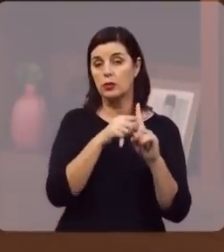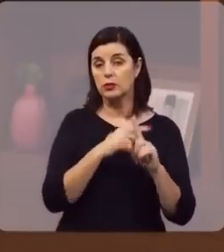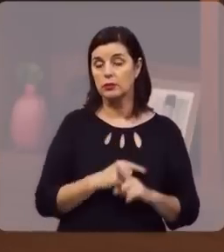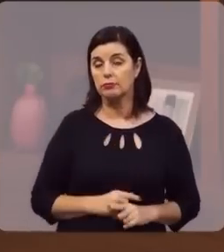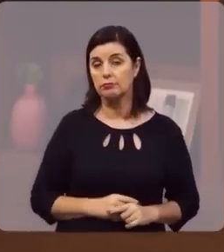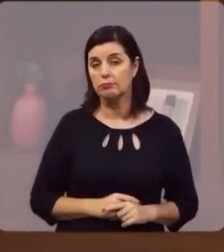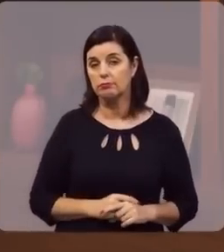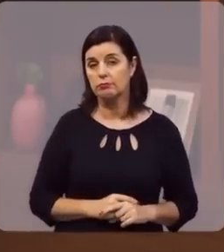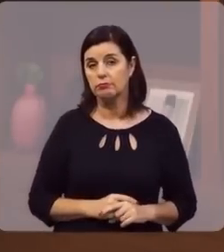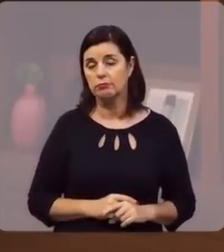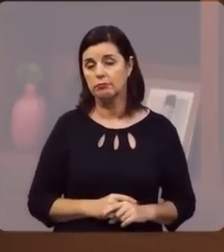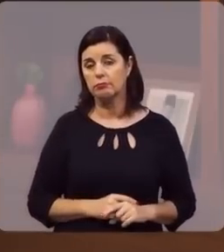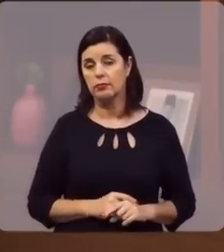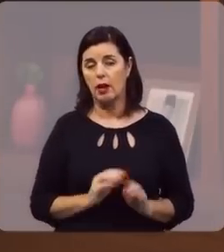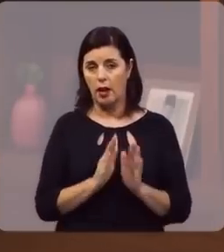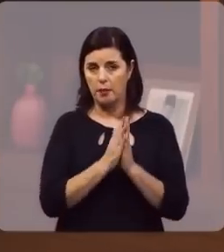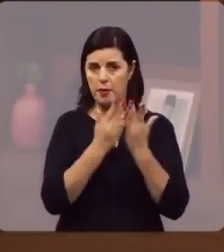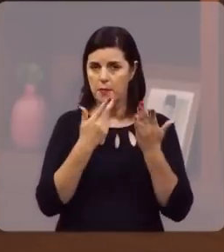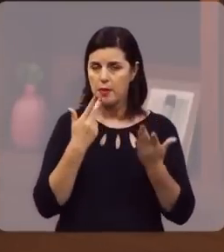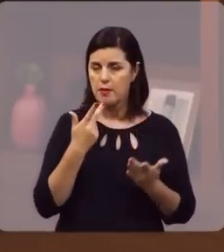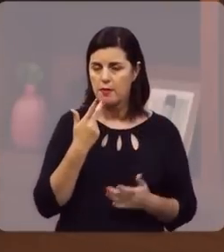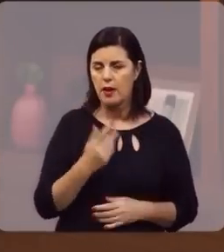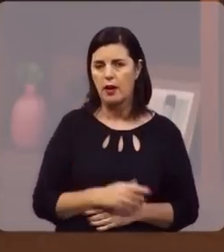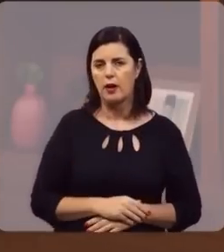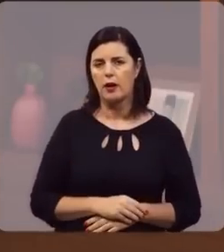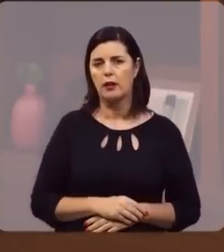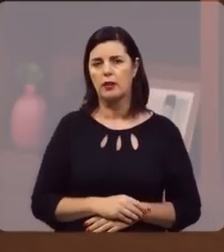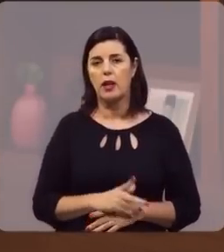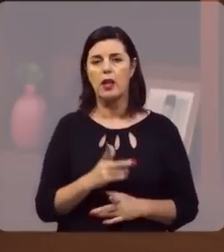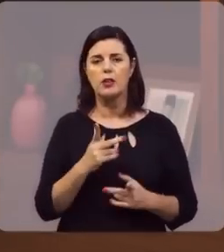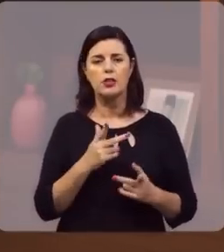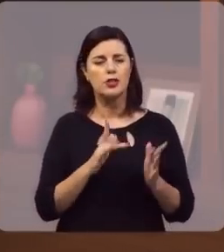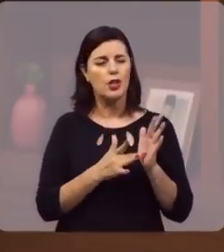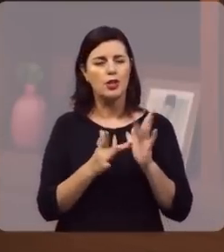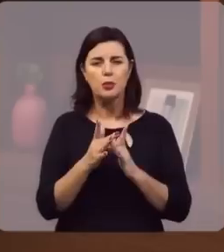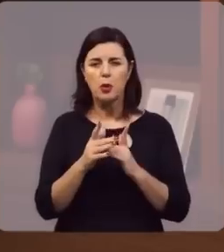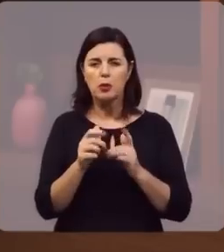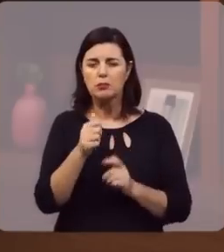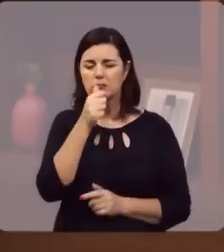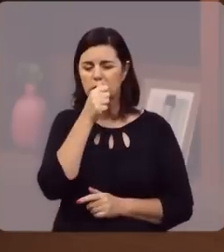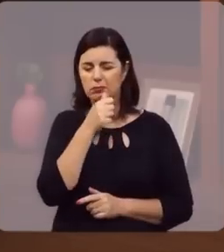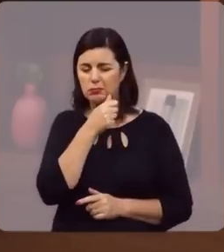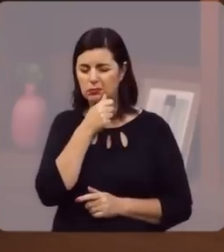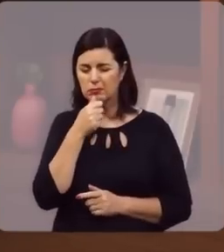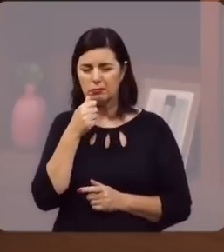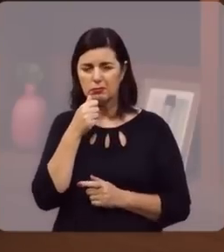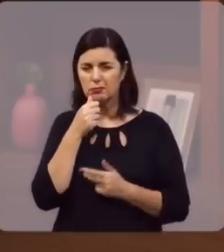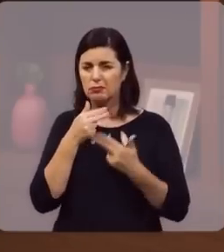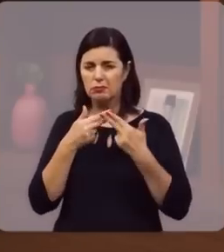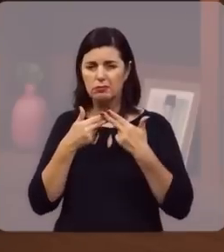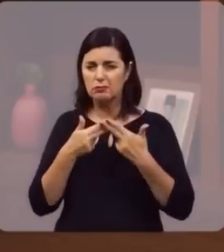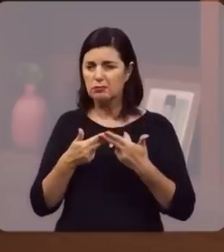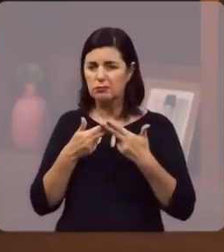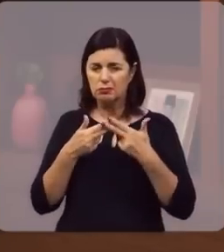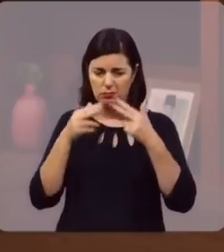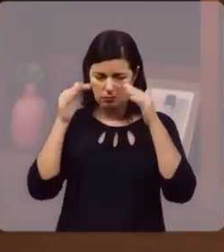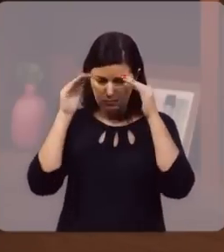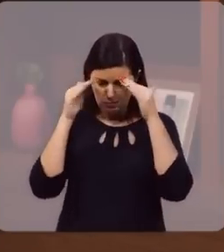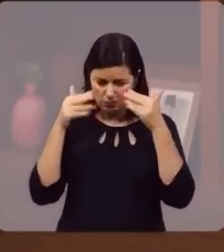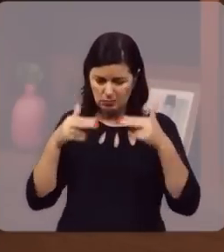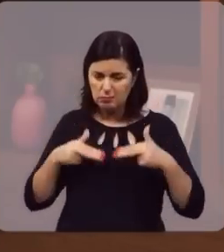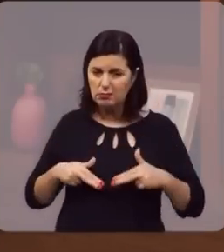cruz que diz a bíblia que como ovelha muda ele não abriu a sua boca